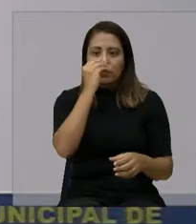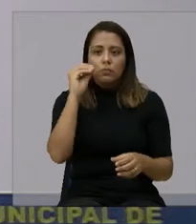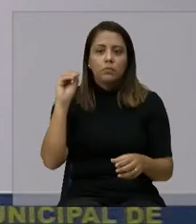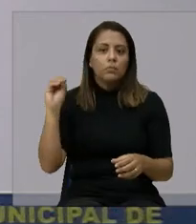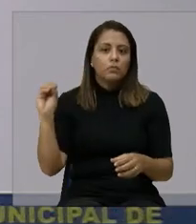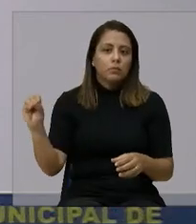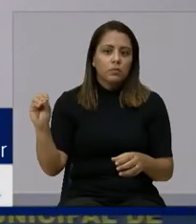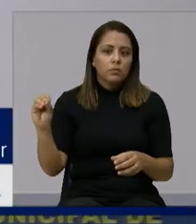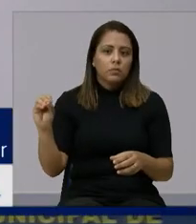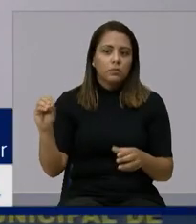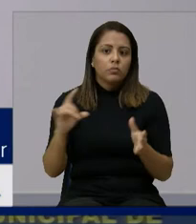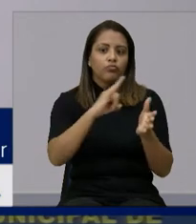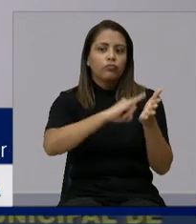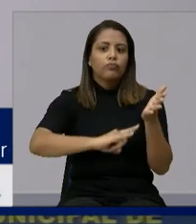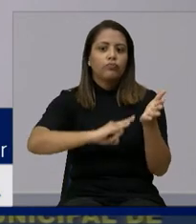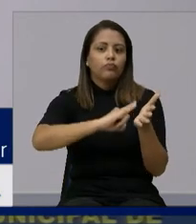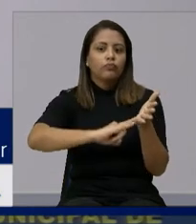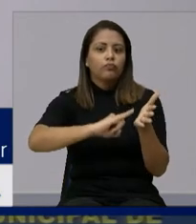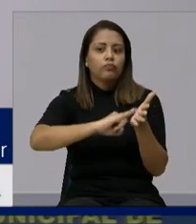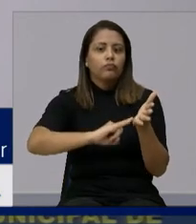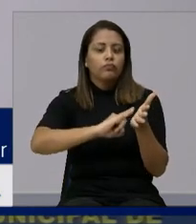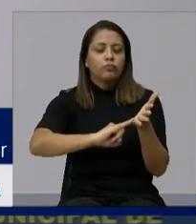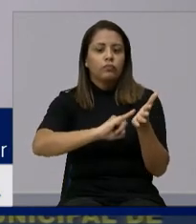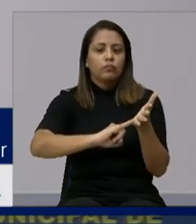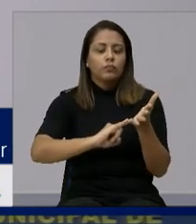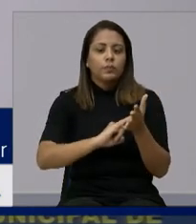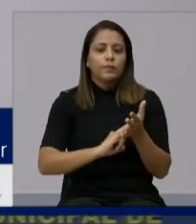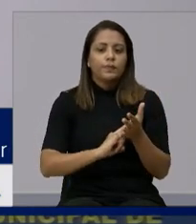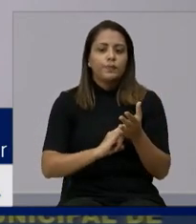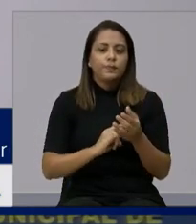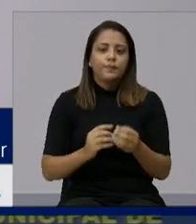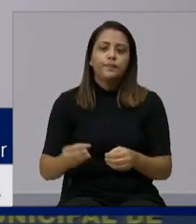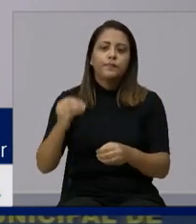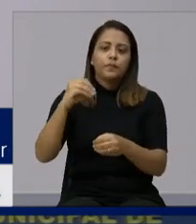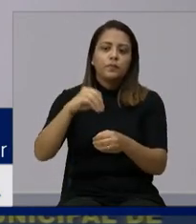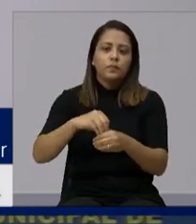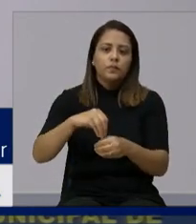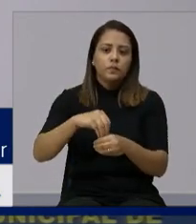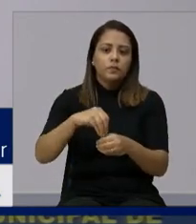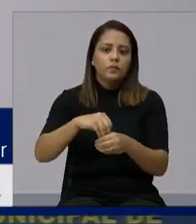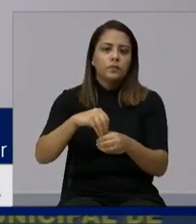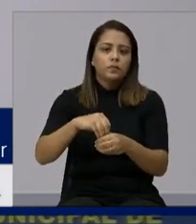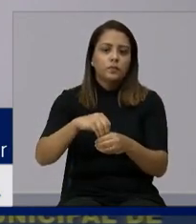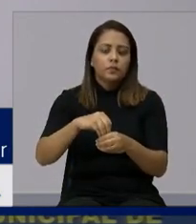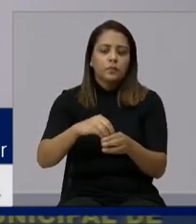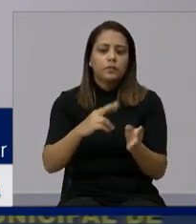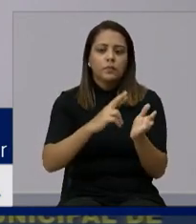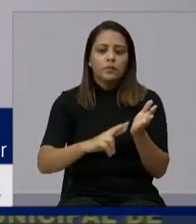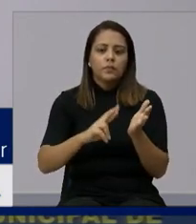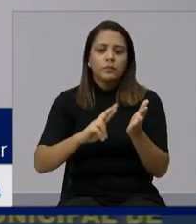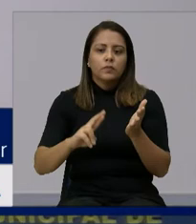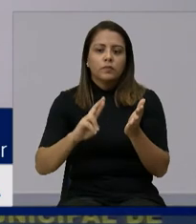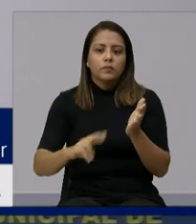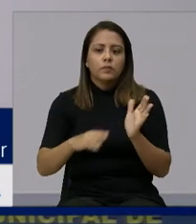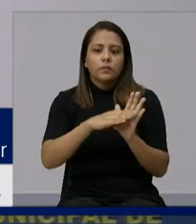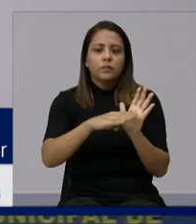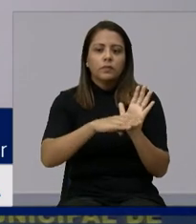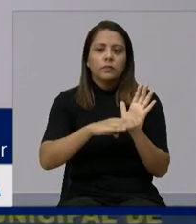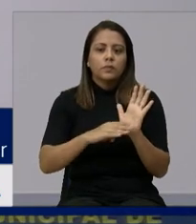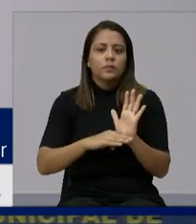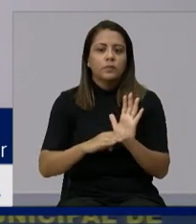rejeitados os documentos. Em votação, os requerimentos constantes da pauta da sessão de